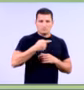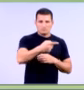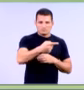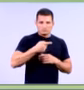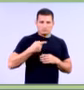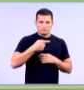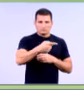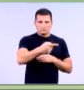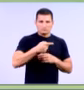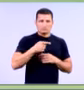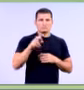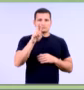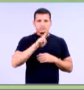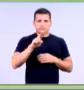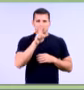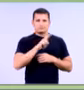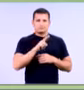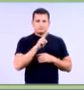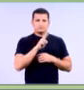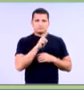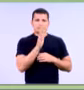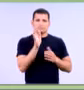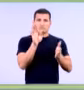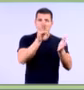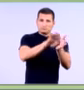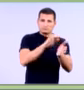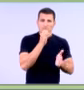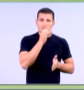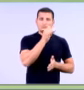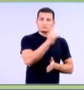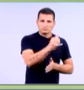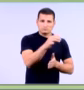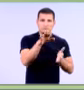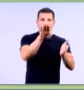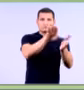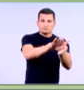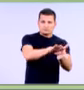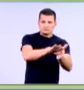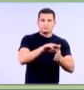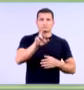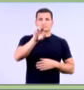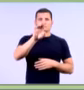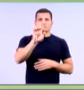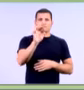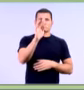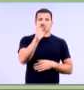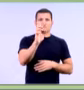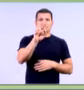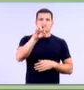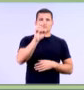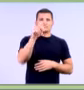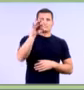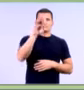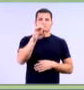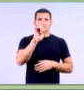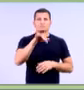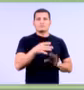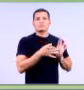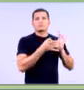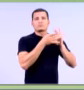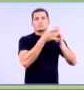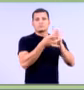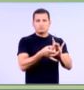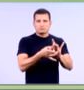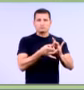essa mensagem chegue a esse receptor. O referente, que é o contexto, a situação em que